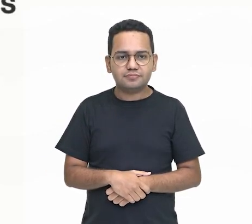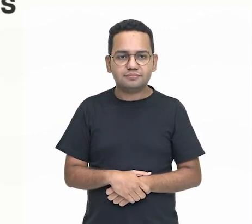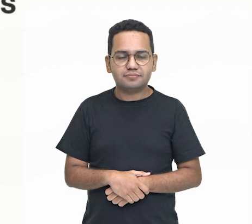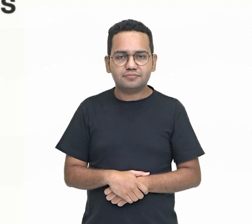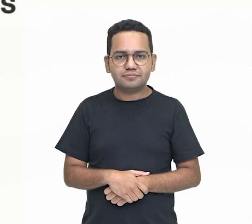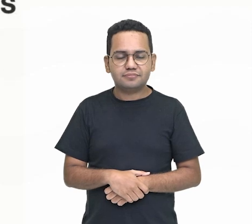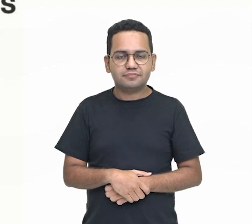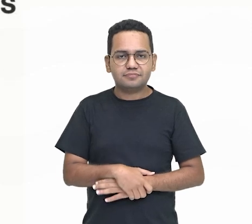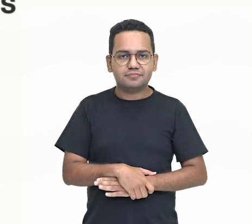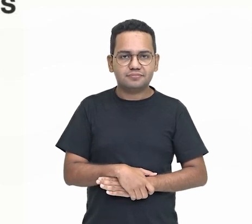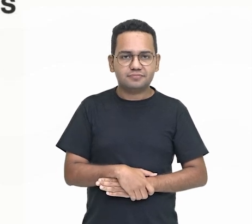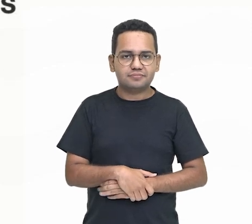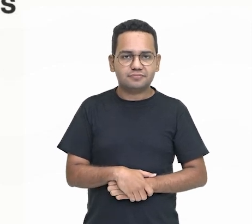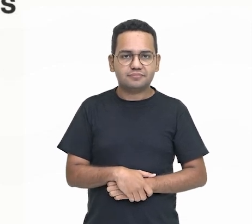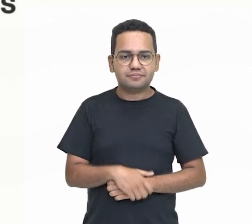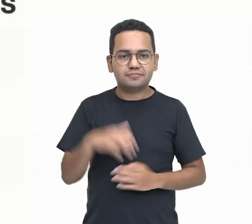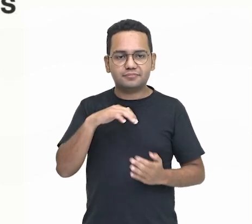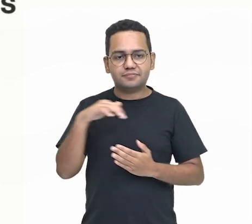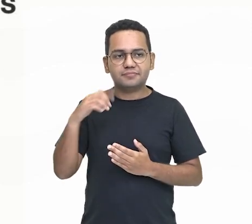estudaram